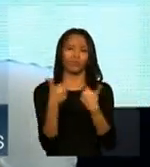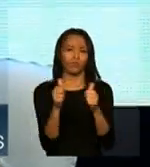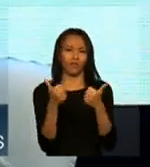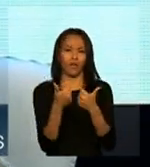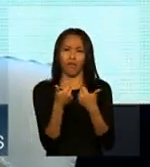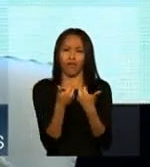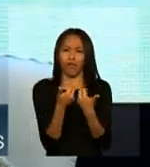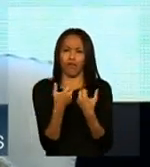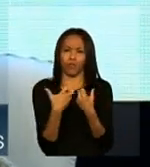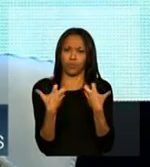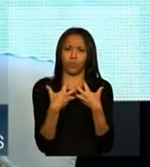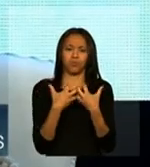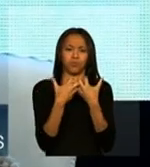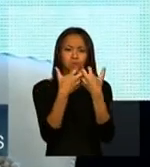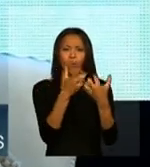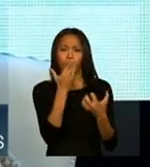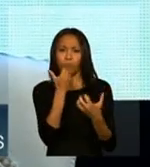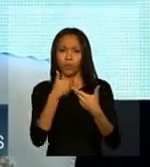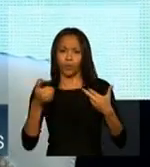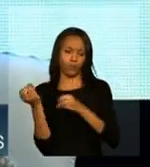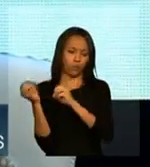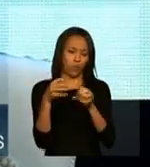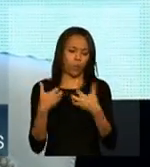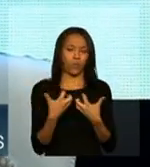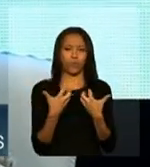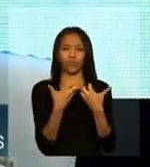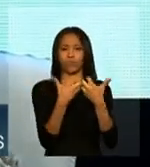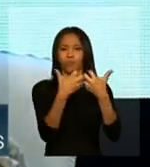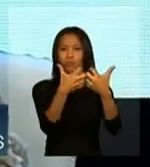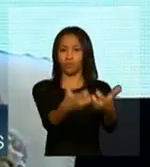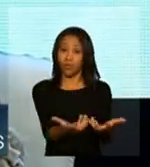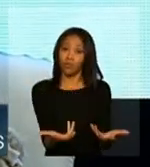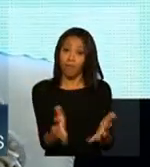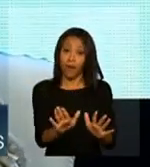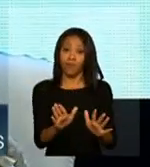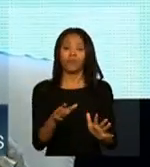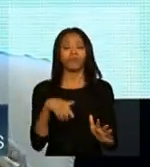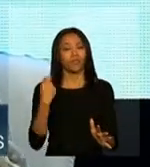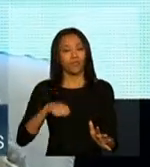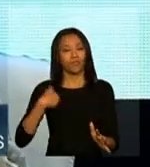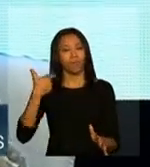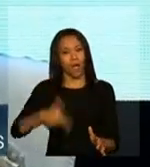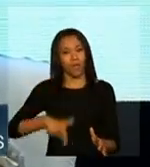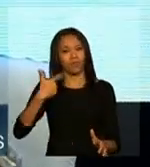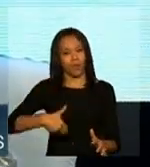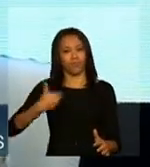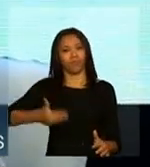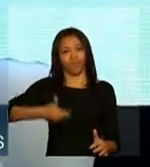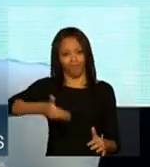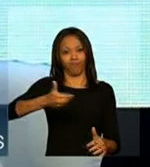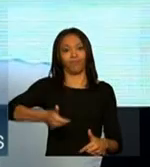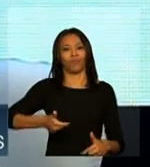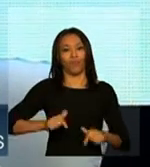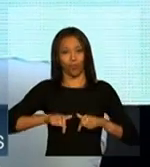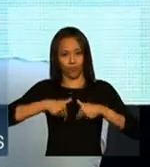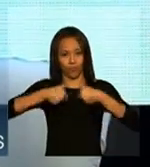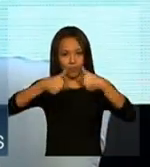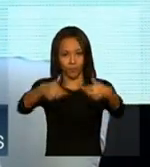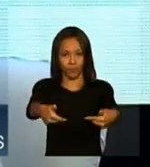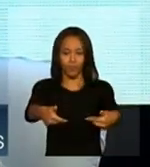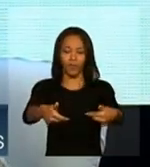agendas de dinâmica local. Agora, nós temos que continuar avançando. Eu queria citar 5 pontos que eu acho que a gente tem